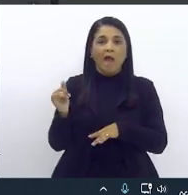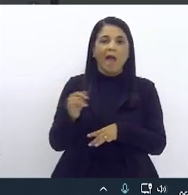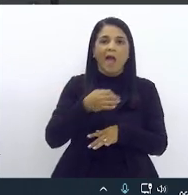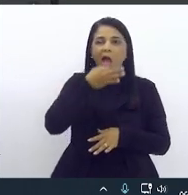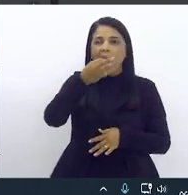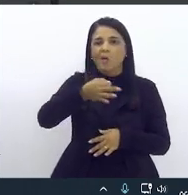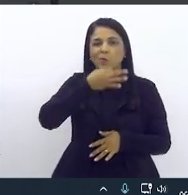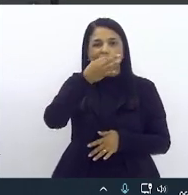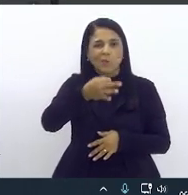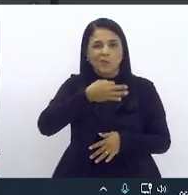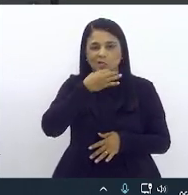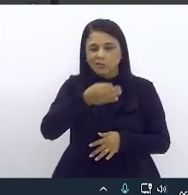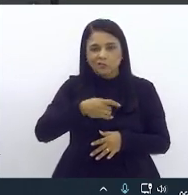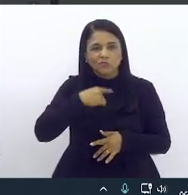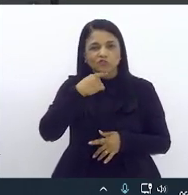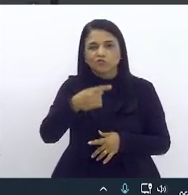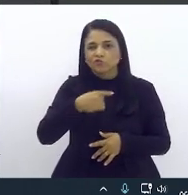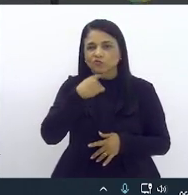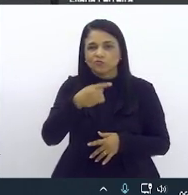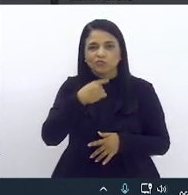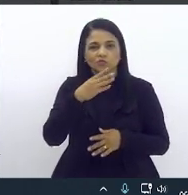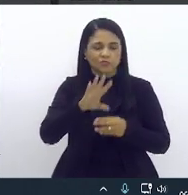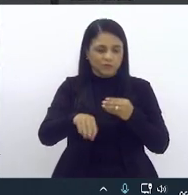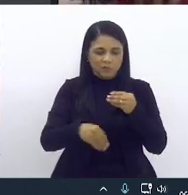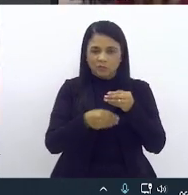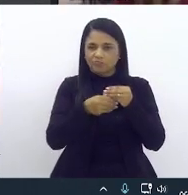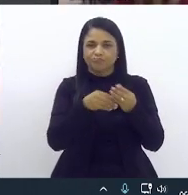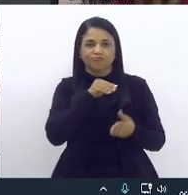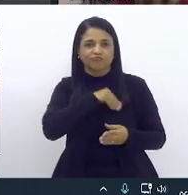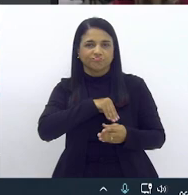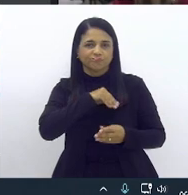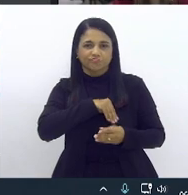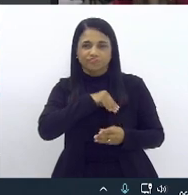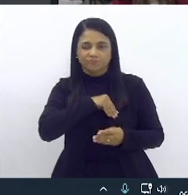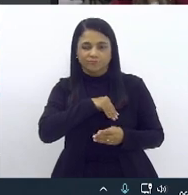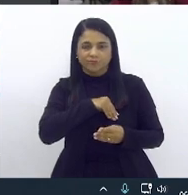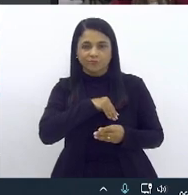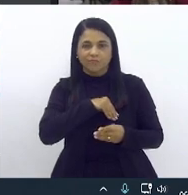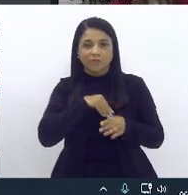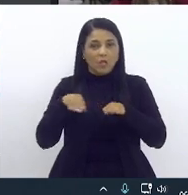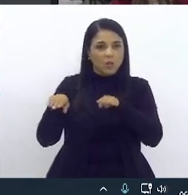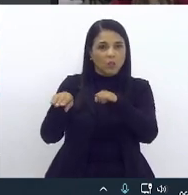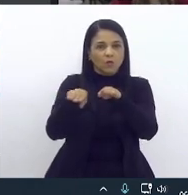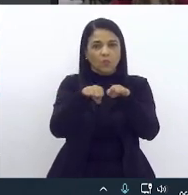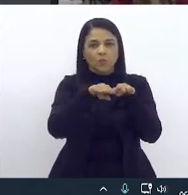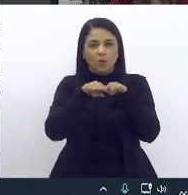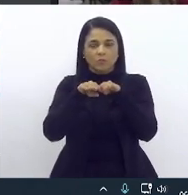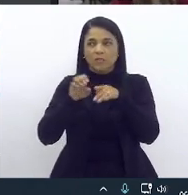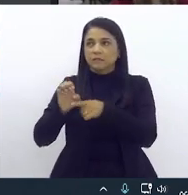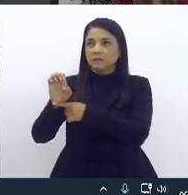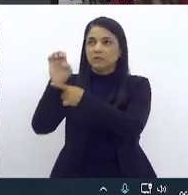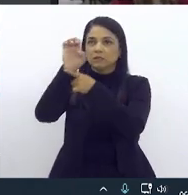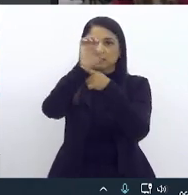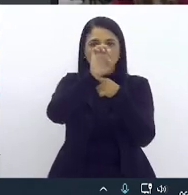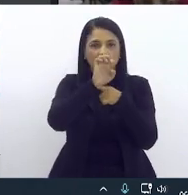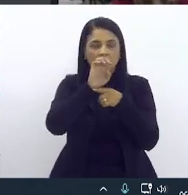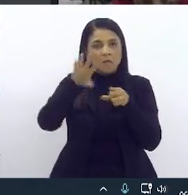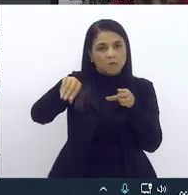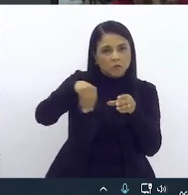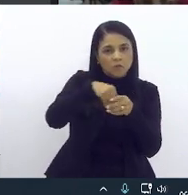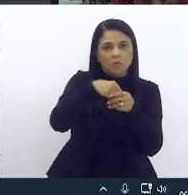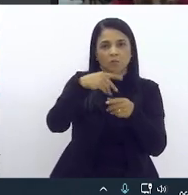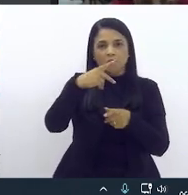argumentos para não aplicar o piso e não colocar o piso no plano de carreira, por